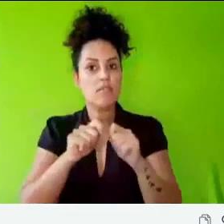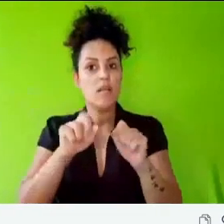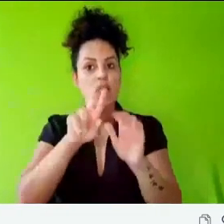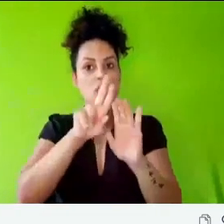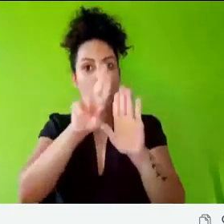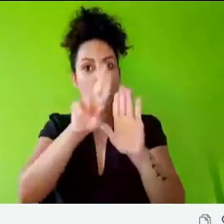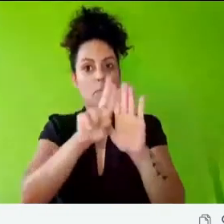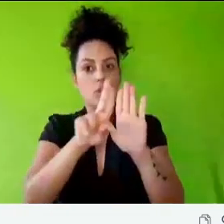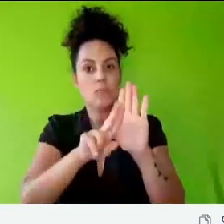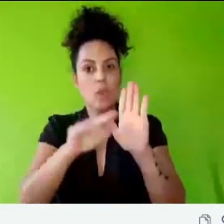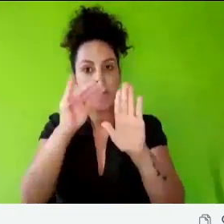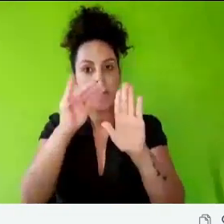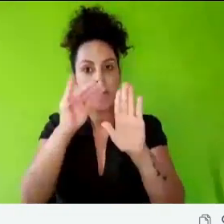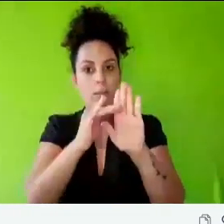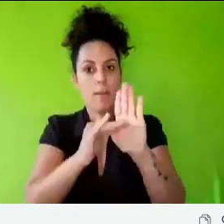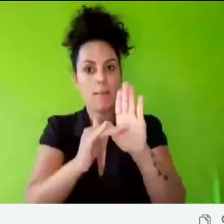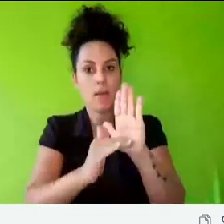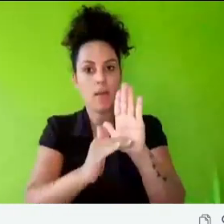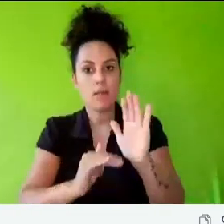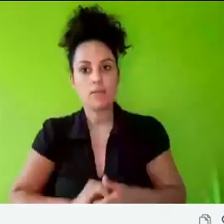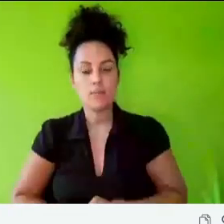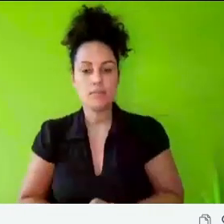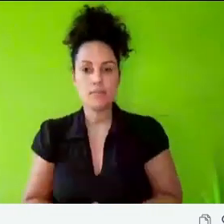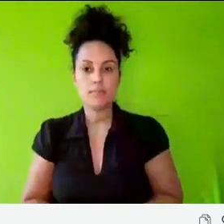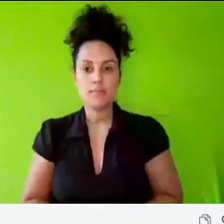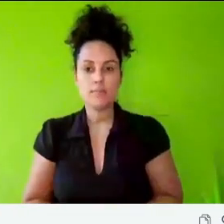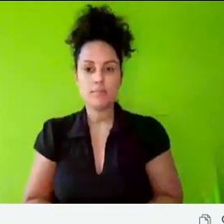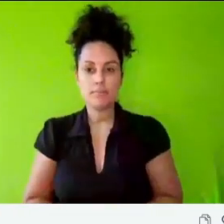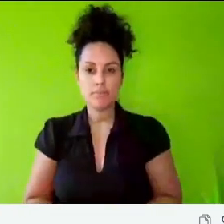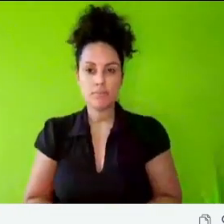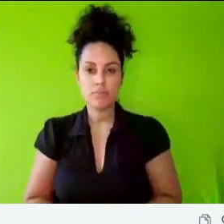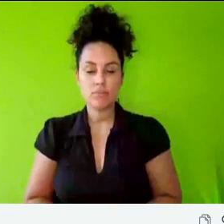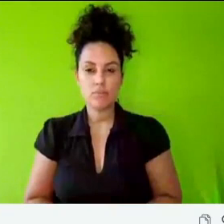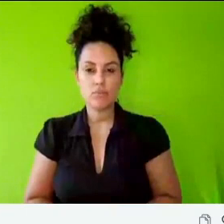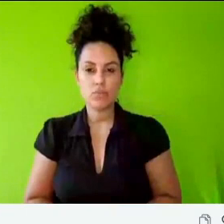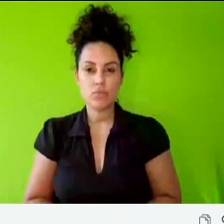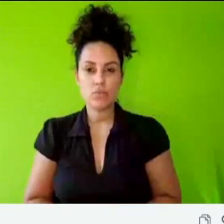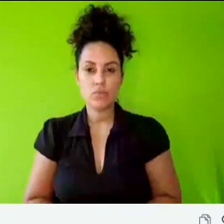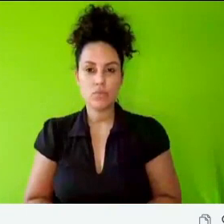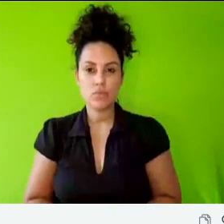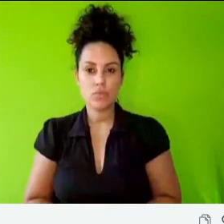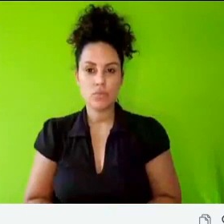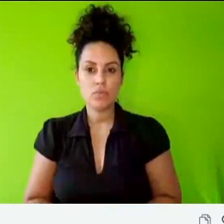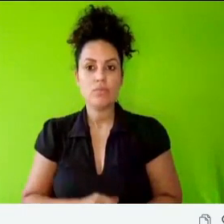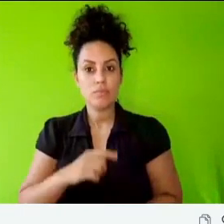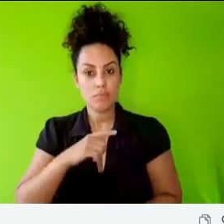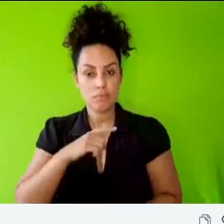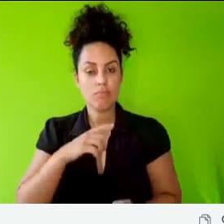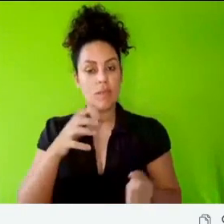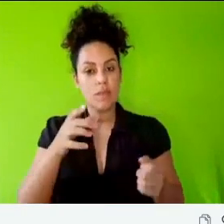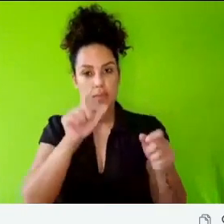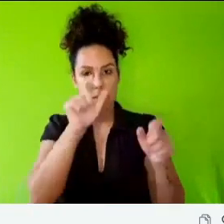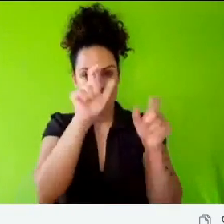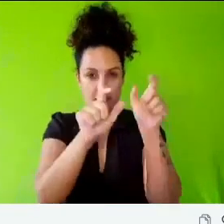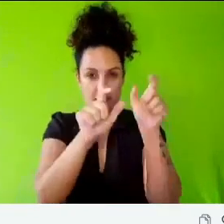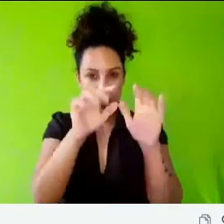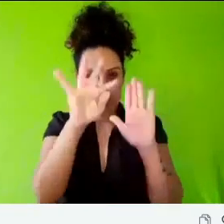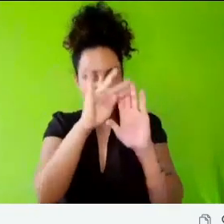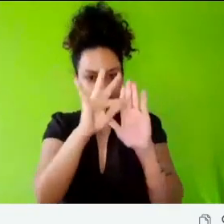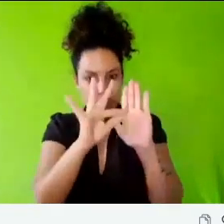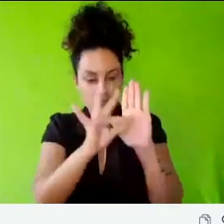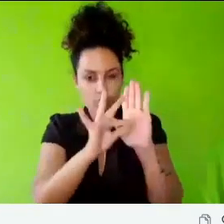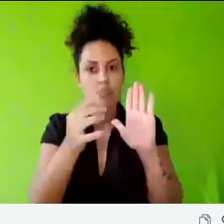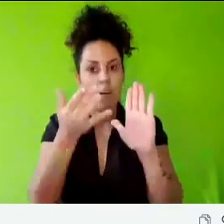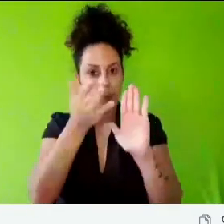Os classificados. dentro do número de vagas.